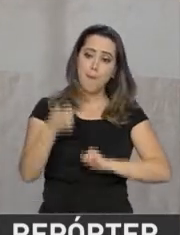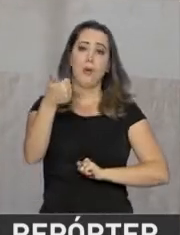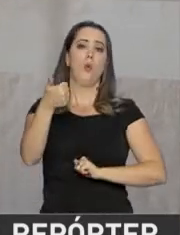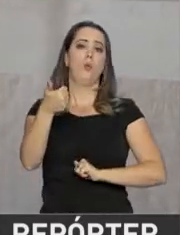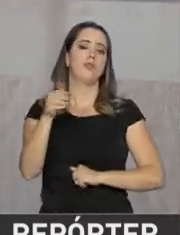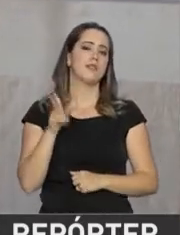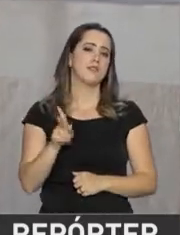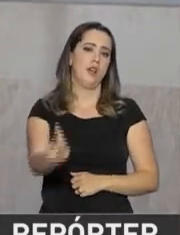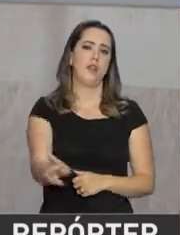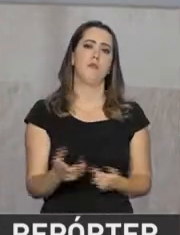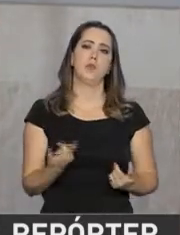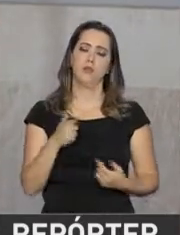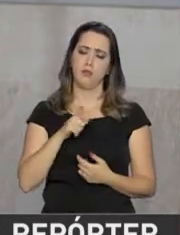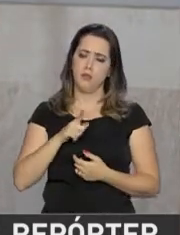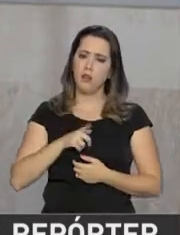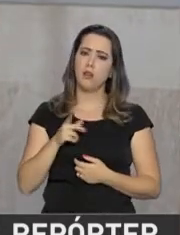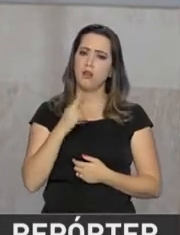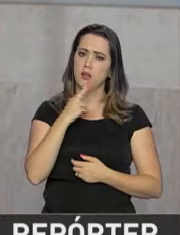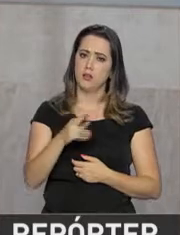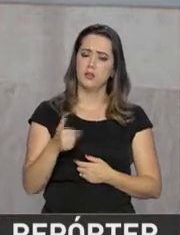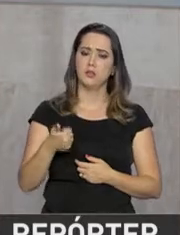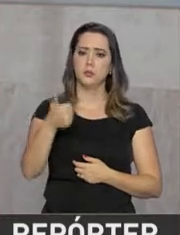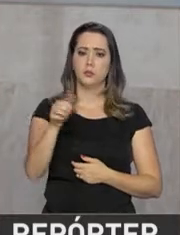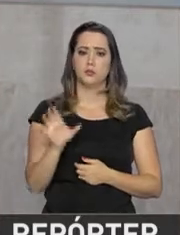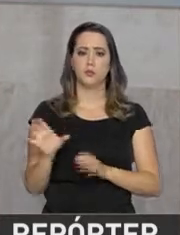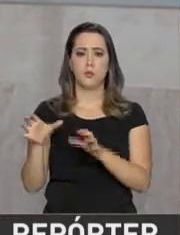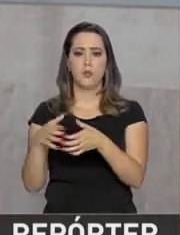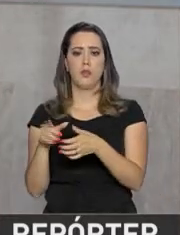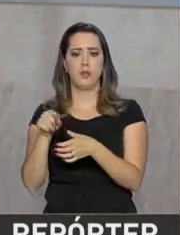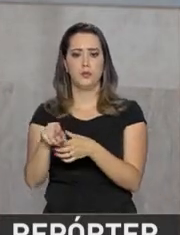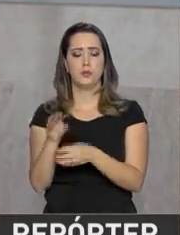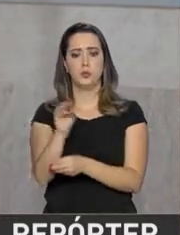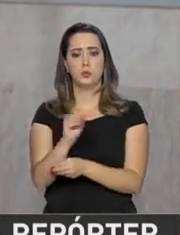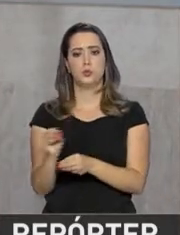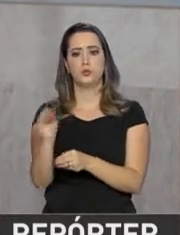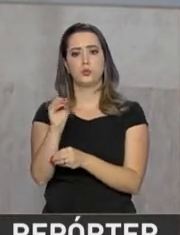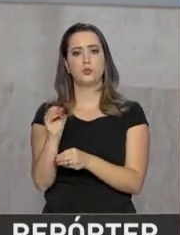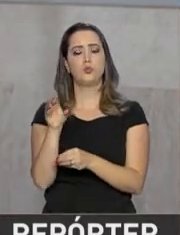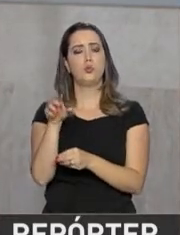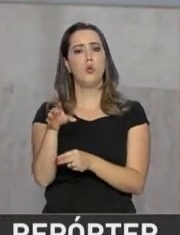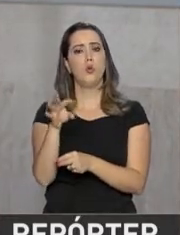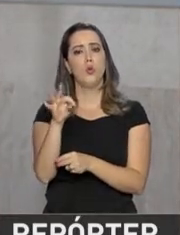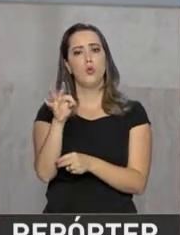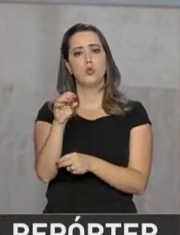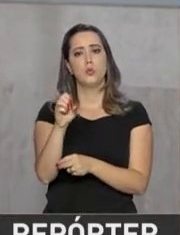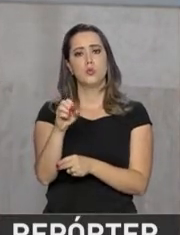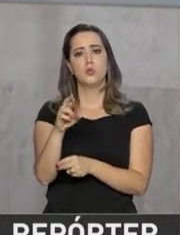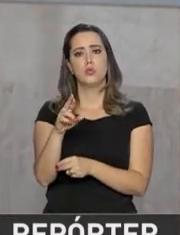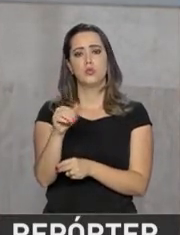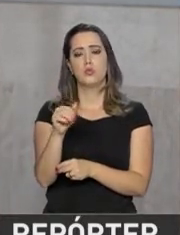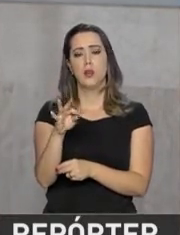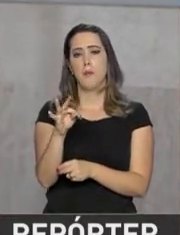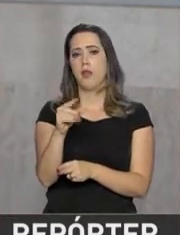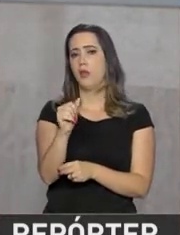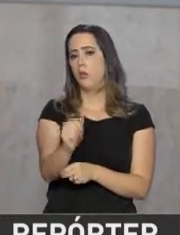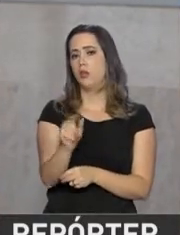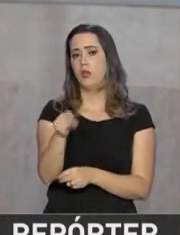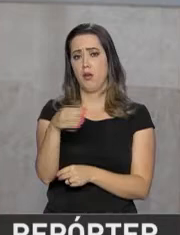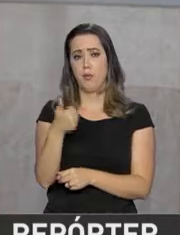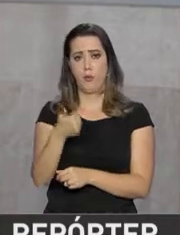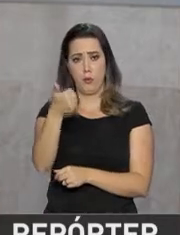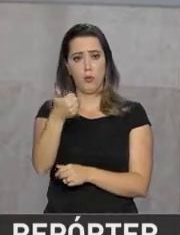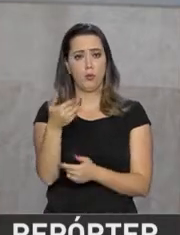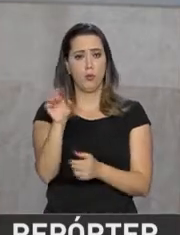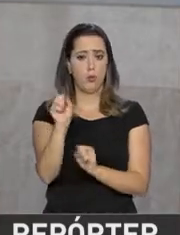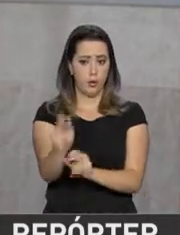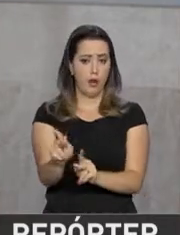resultados em determinadas para regiões do país com a comunidade terapêutica nós vamos incentivar isso esse resultado